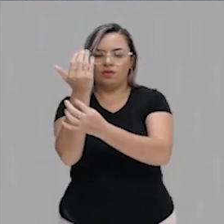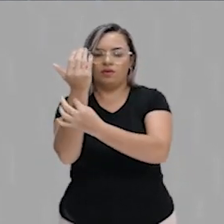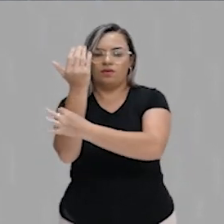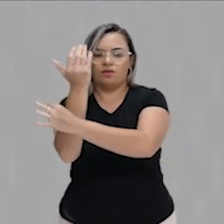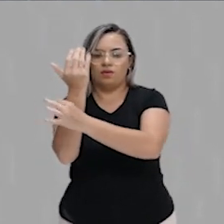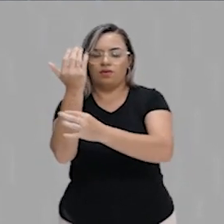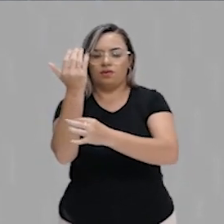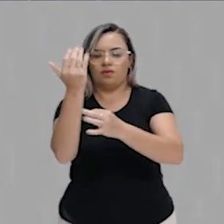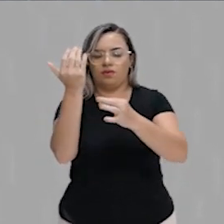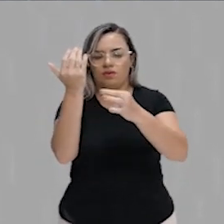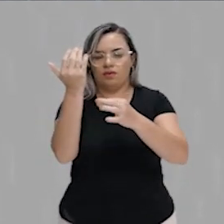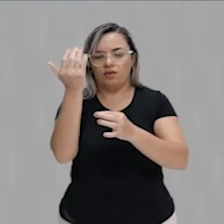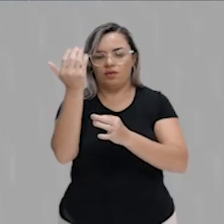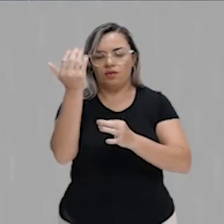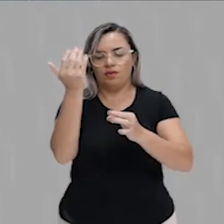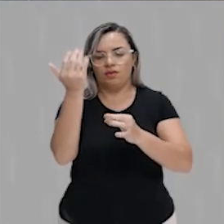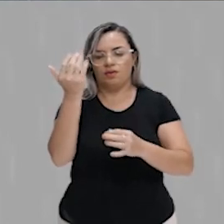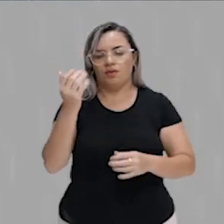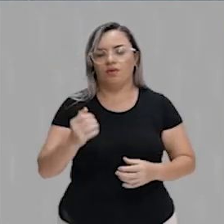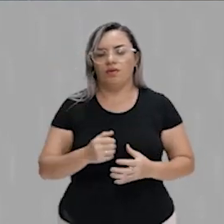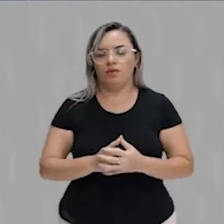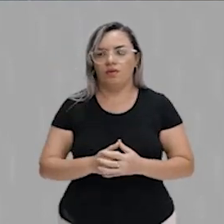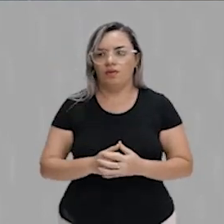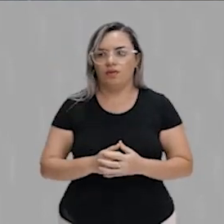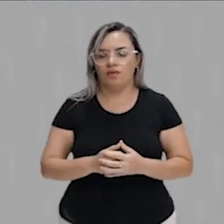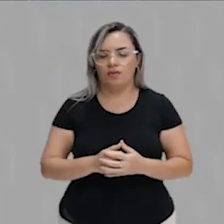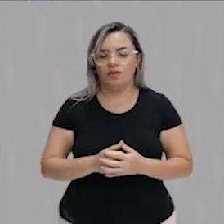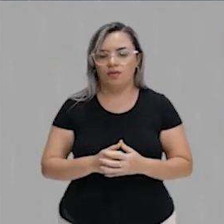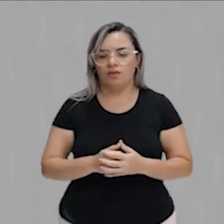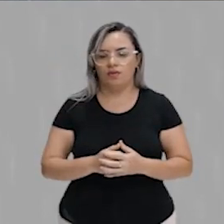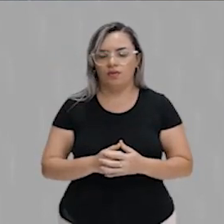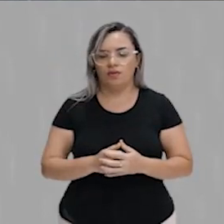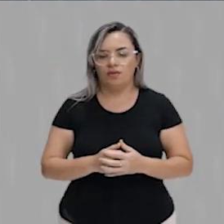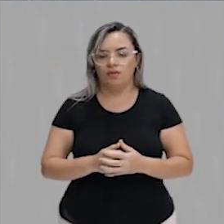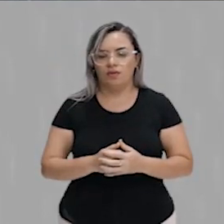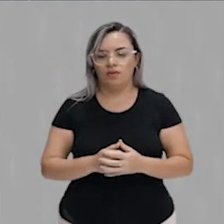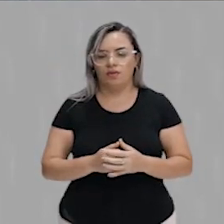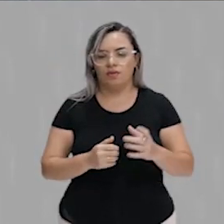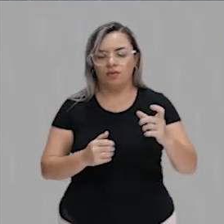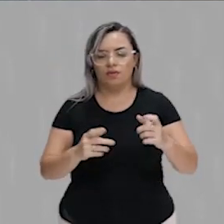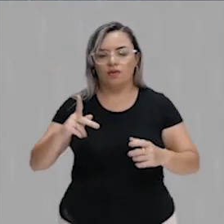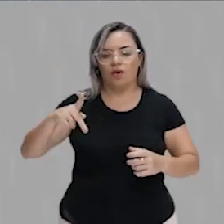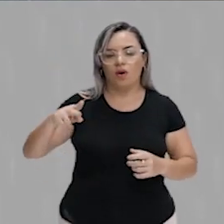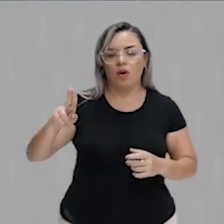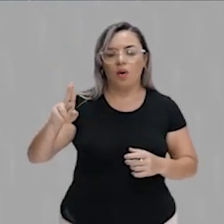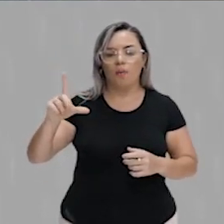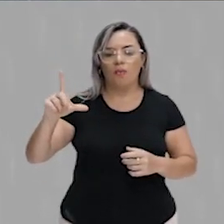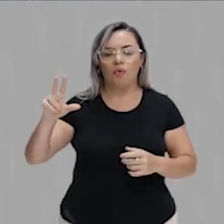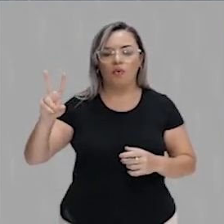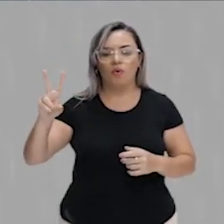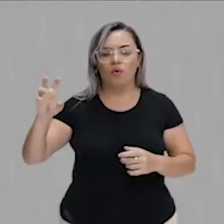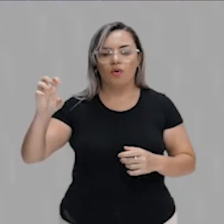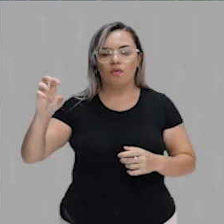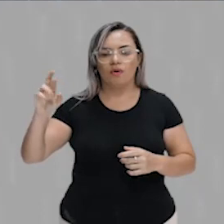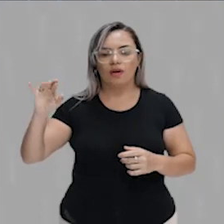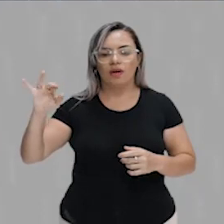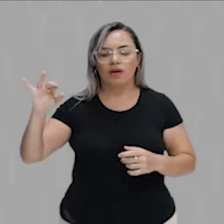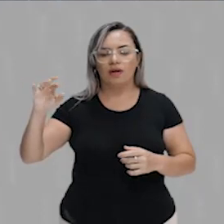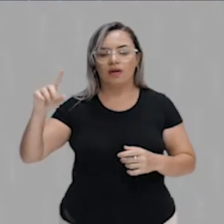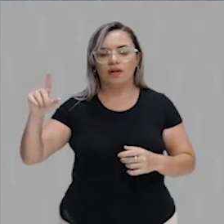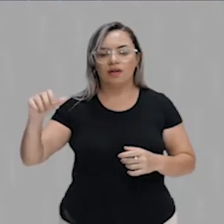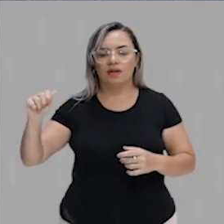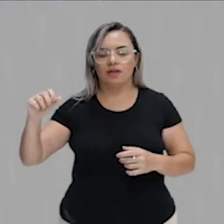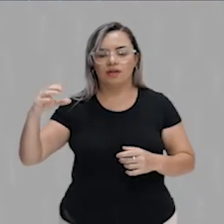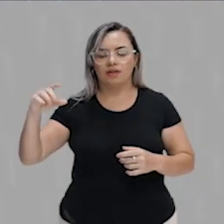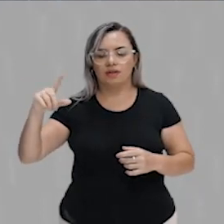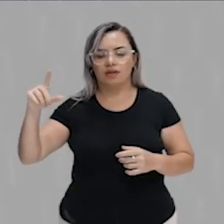envelhecimento da planta, tá? Se você pulverizar, ocorrendo a pulverização de citocininas em flores